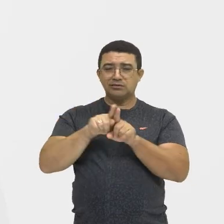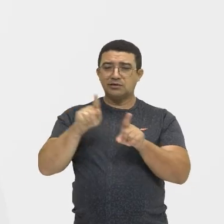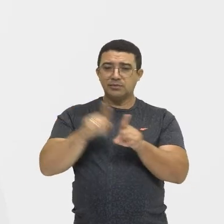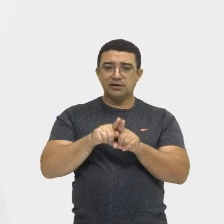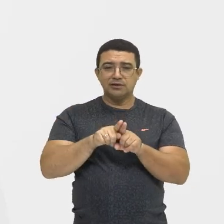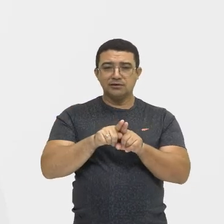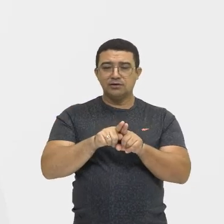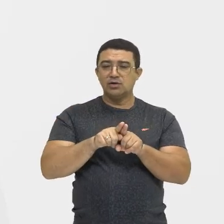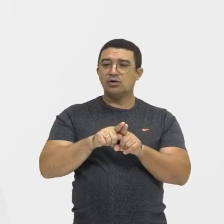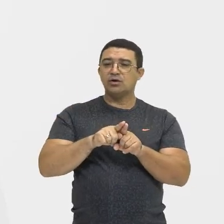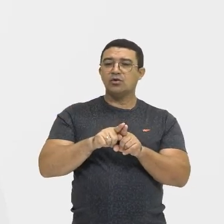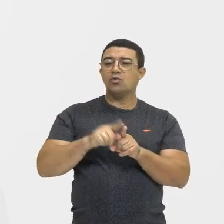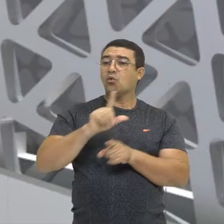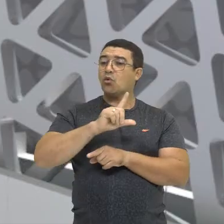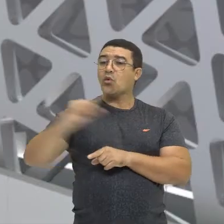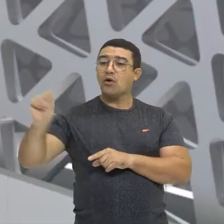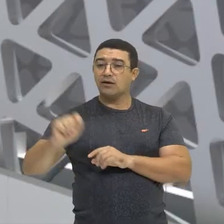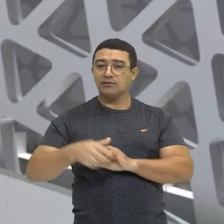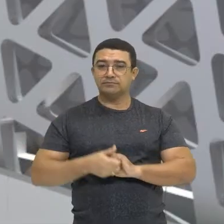dua correia.